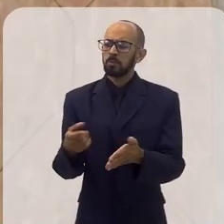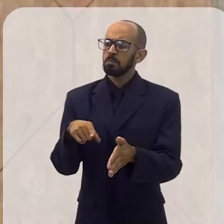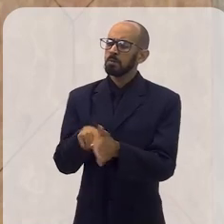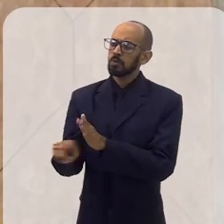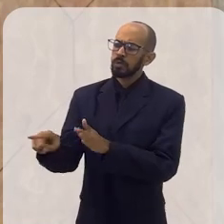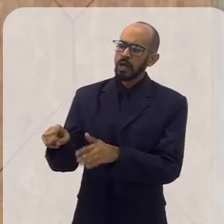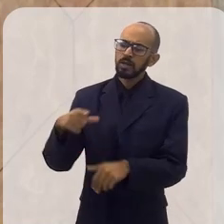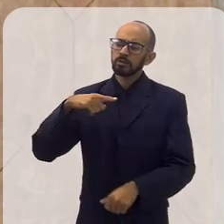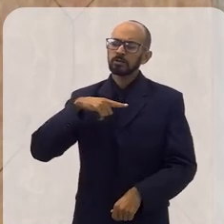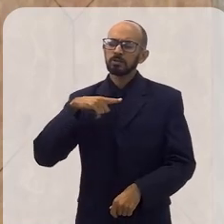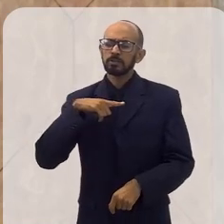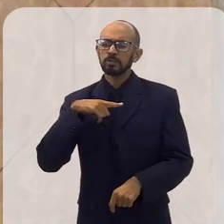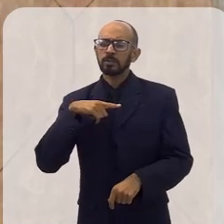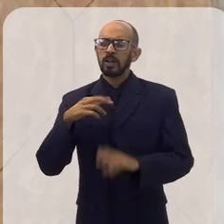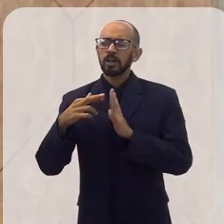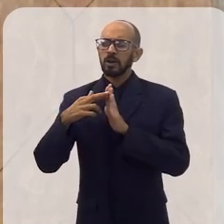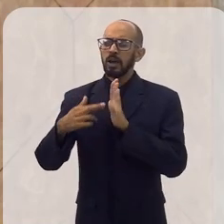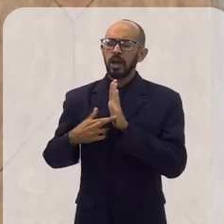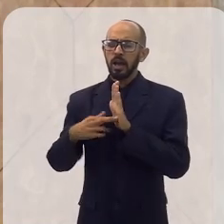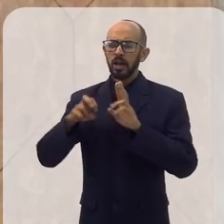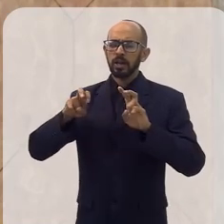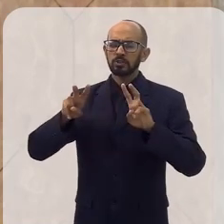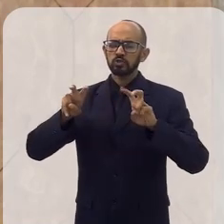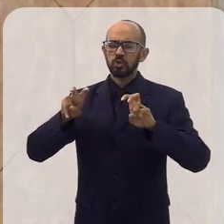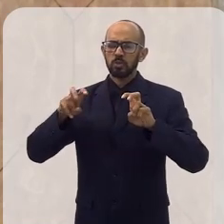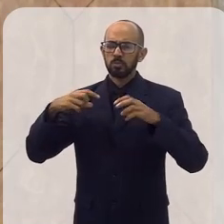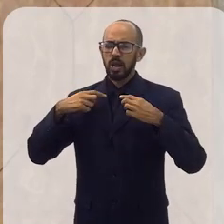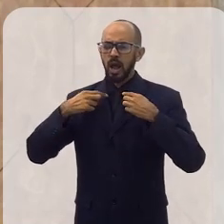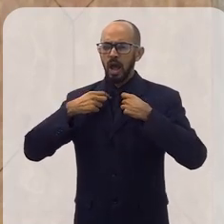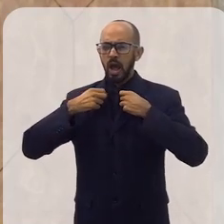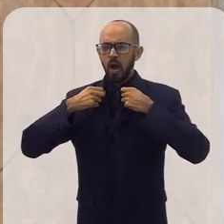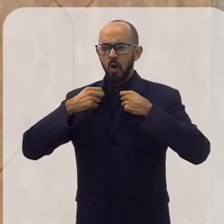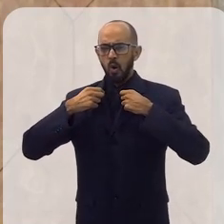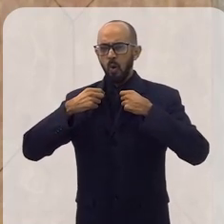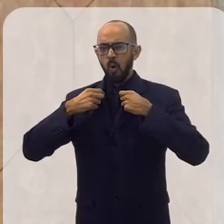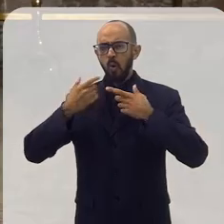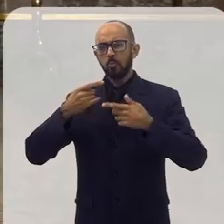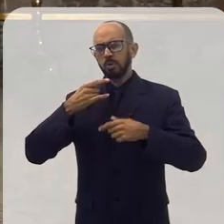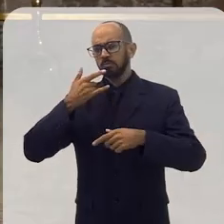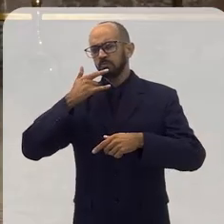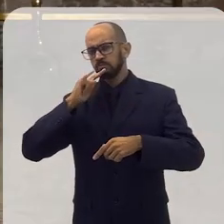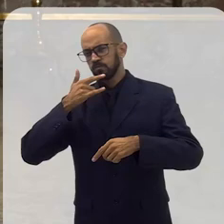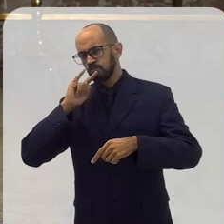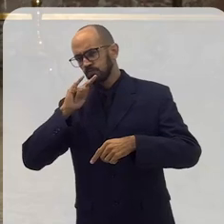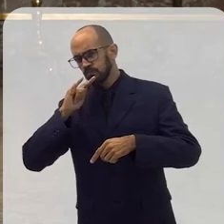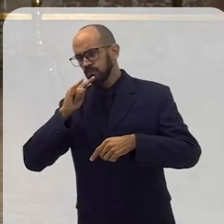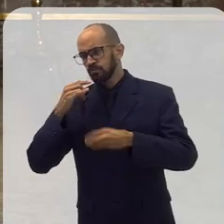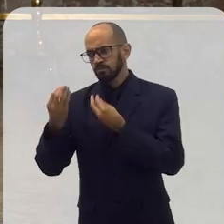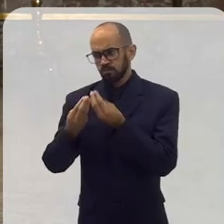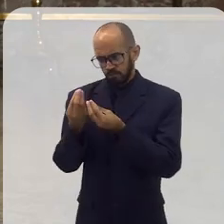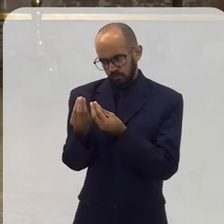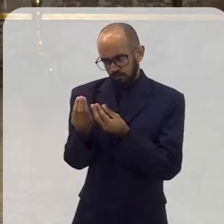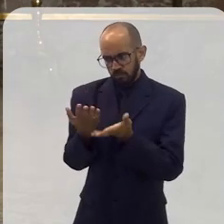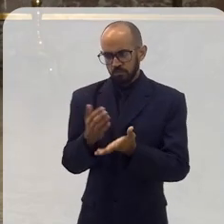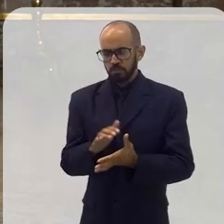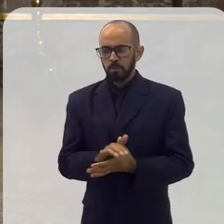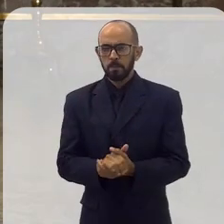Existe alguma restrição quanto à roupa, bebida alcoólica?